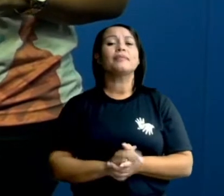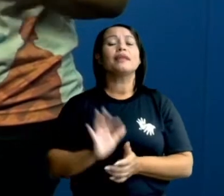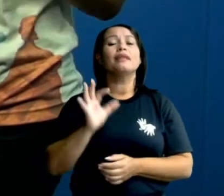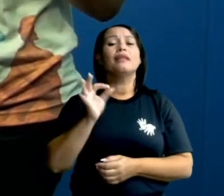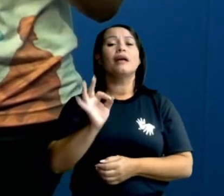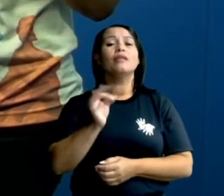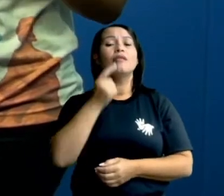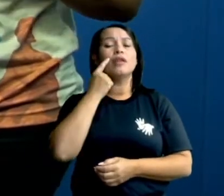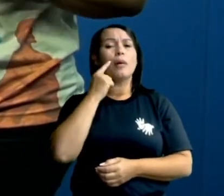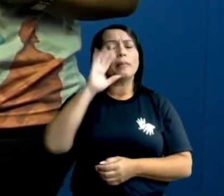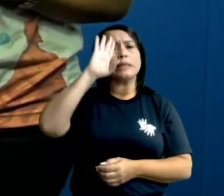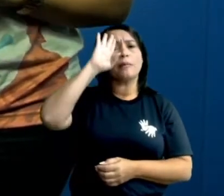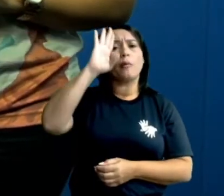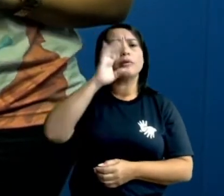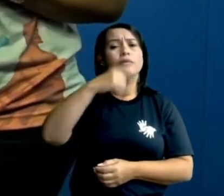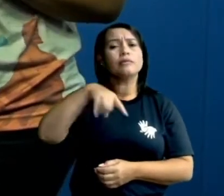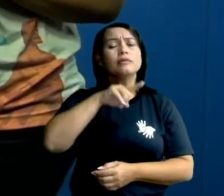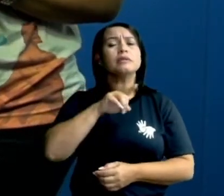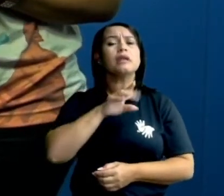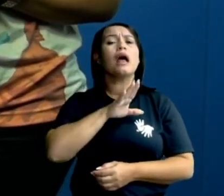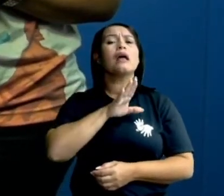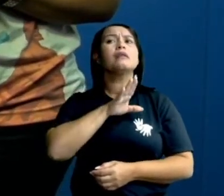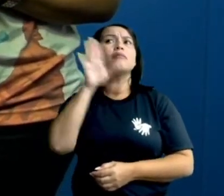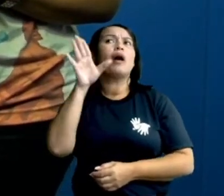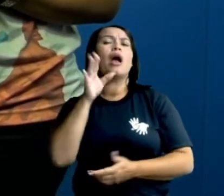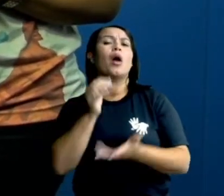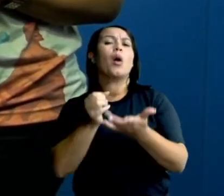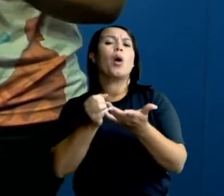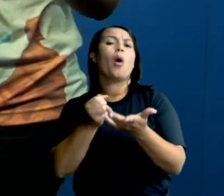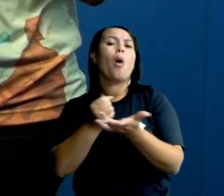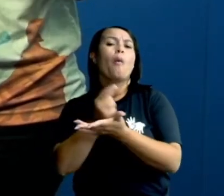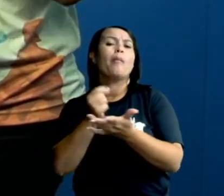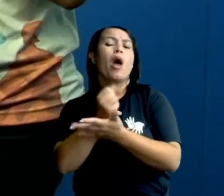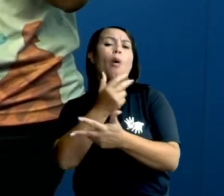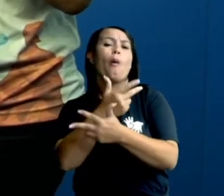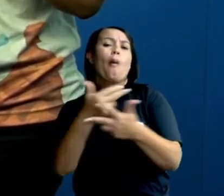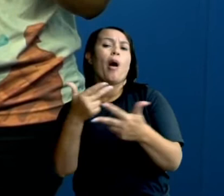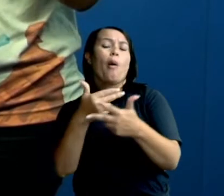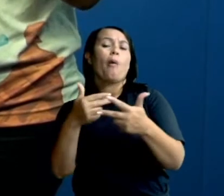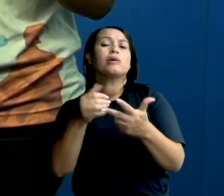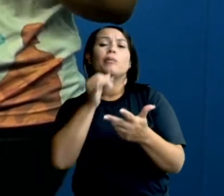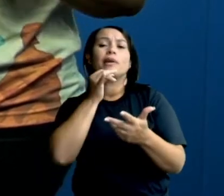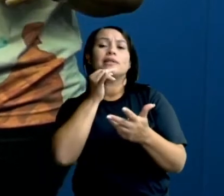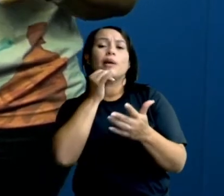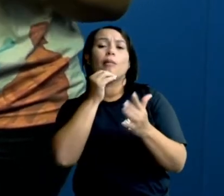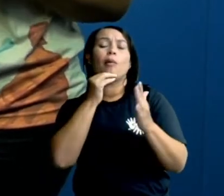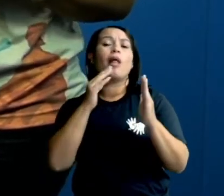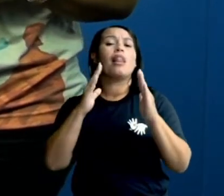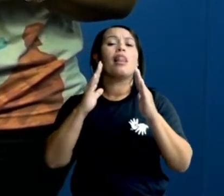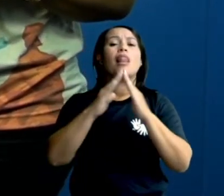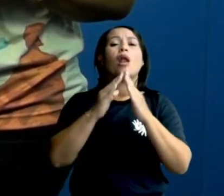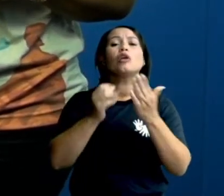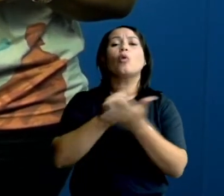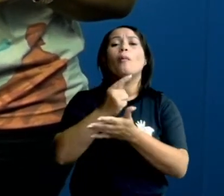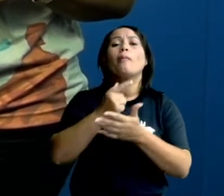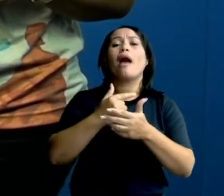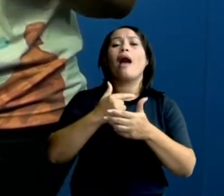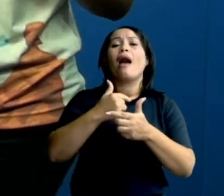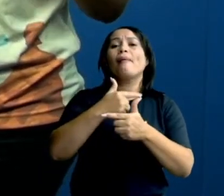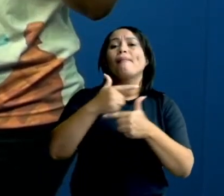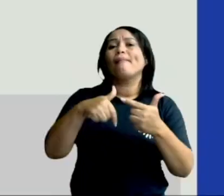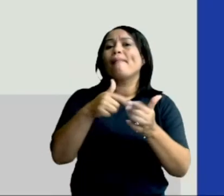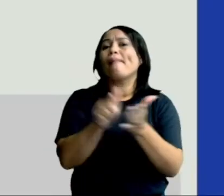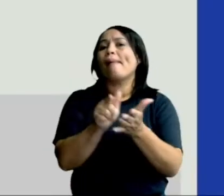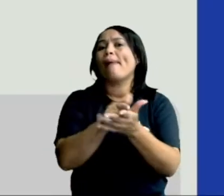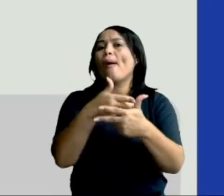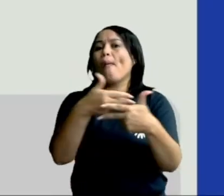certo? Principalmente quando você vai em uma papelaria. Ó, eu trouxe o exemplo aqui e você vai acompanhar comigo.